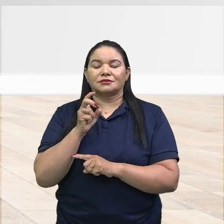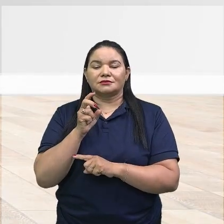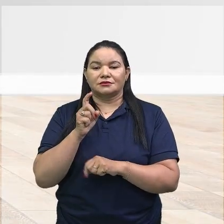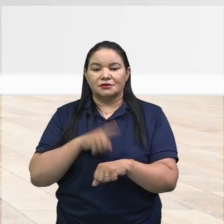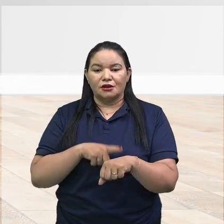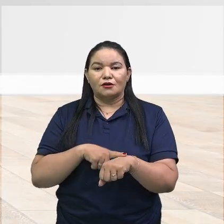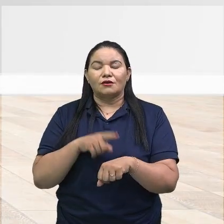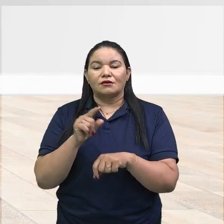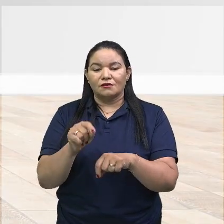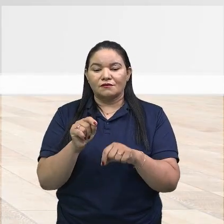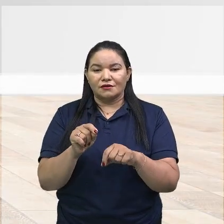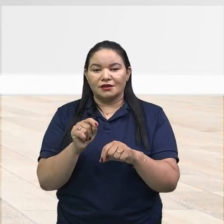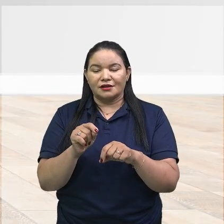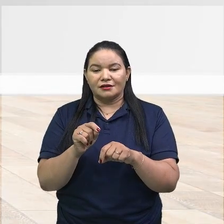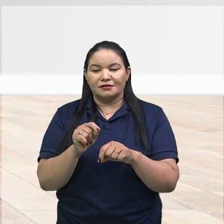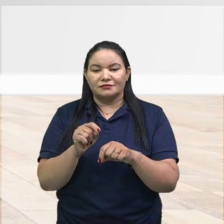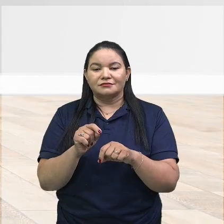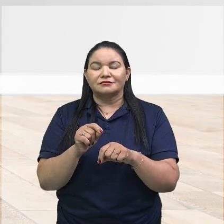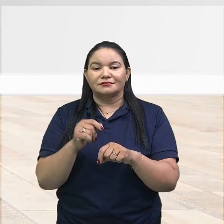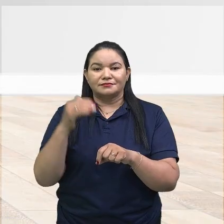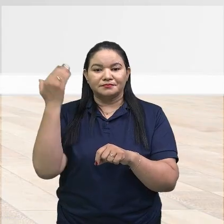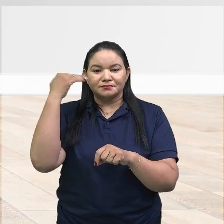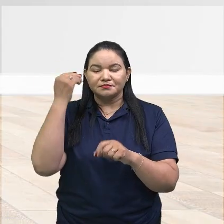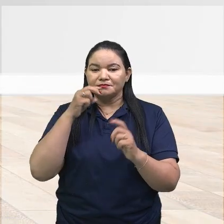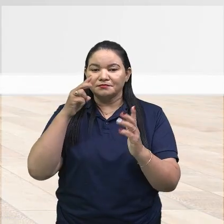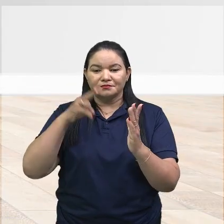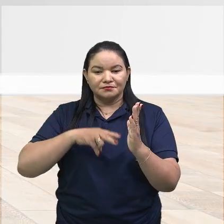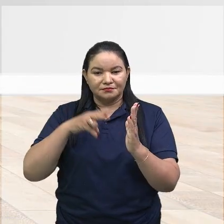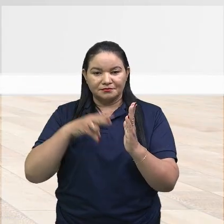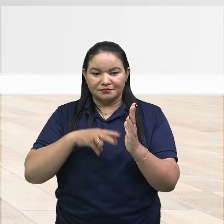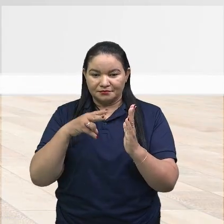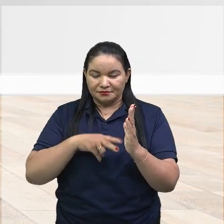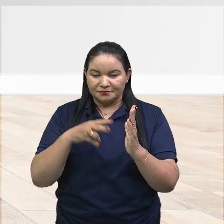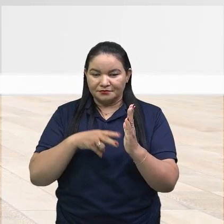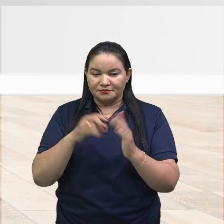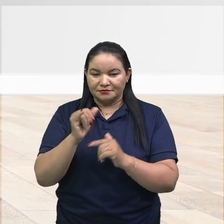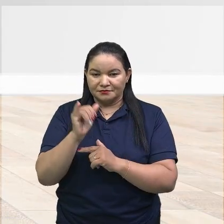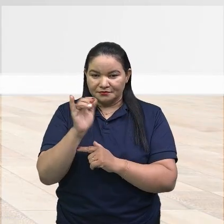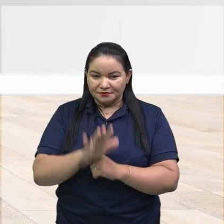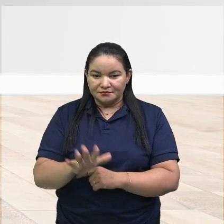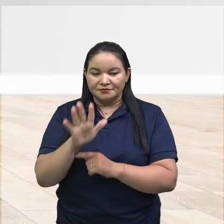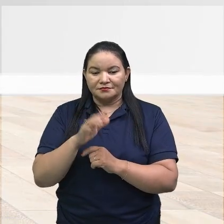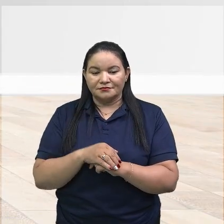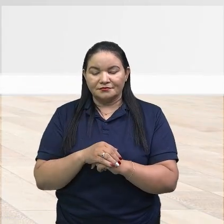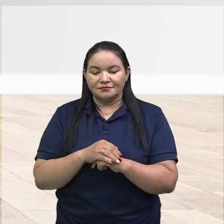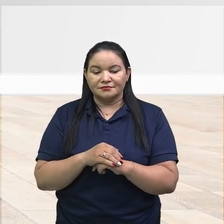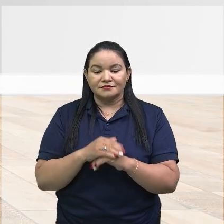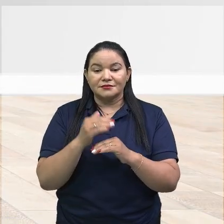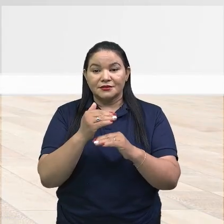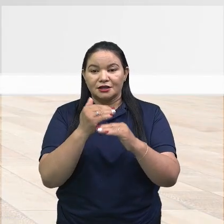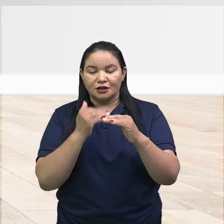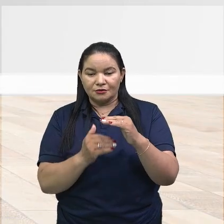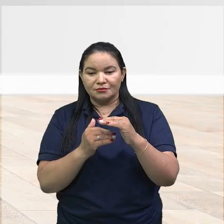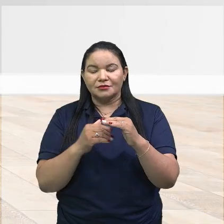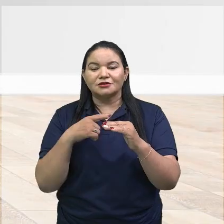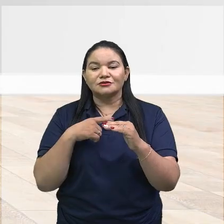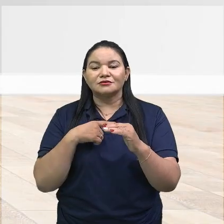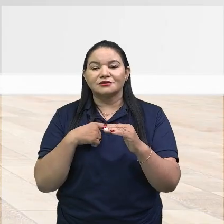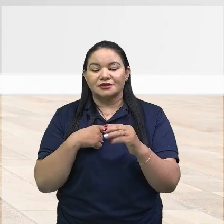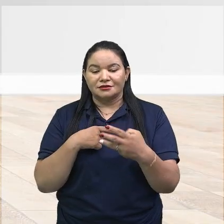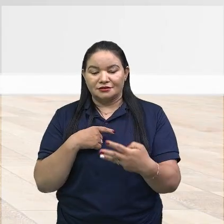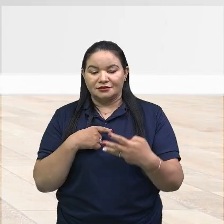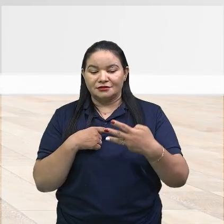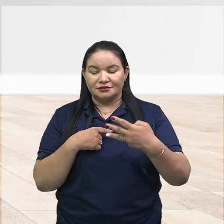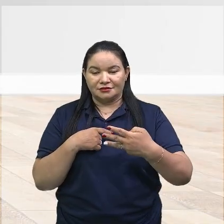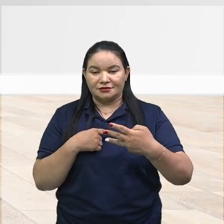fazendo uma leitura dessas imagens, é o que a gente chama de leitura de imagem. E abaixo nós temos